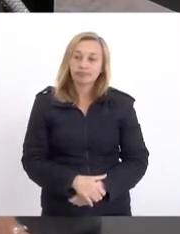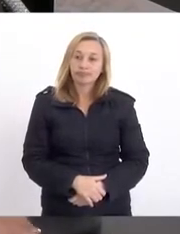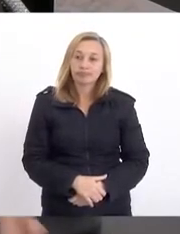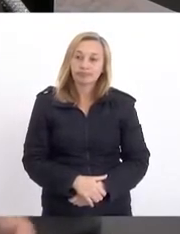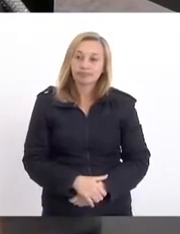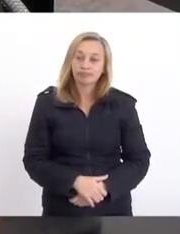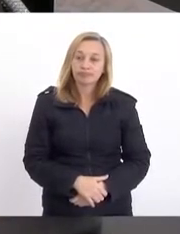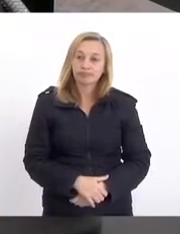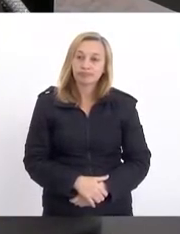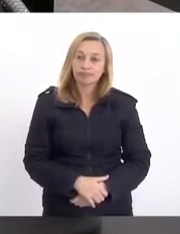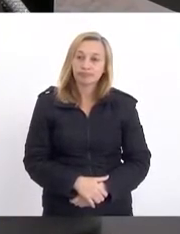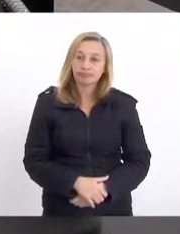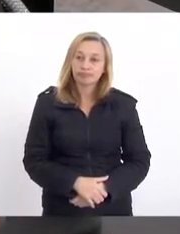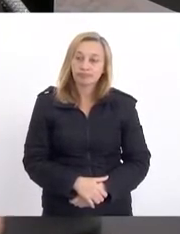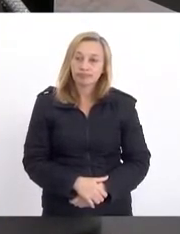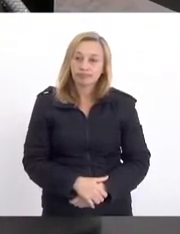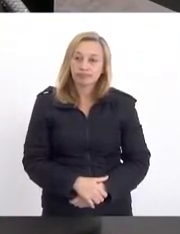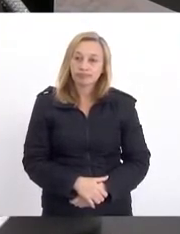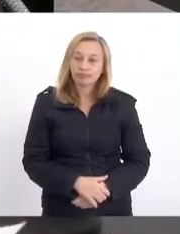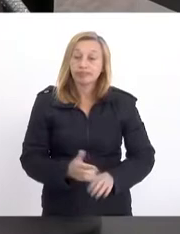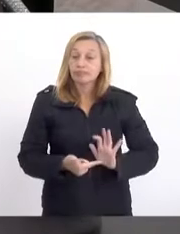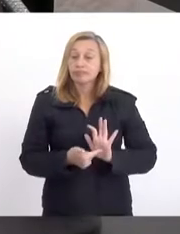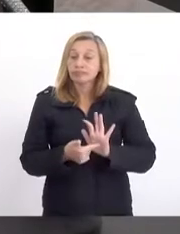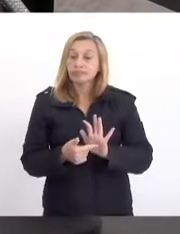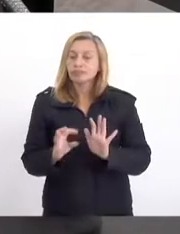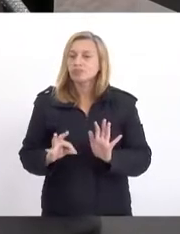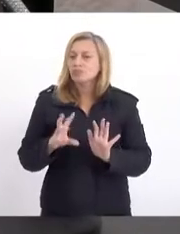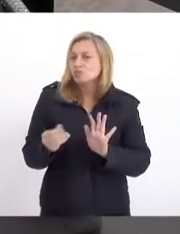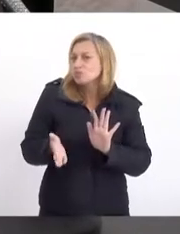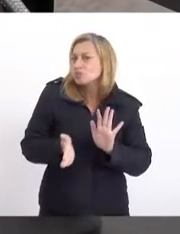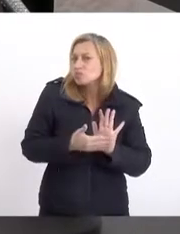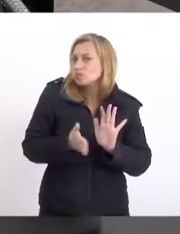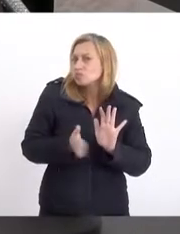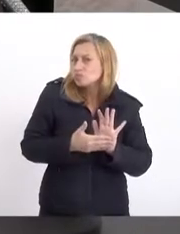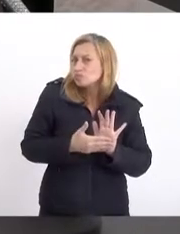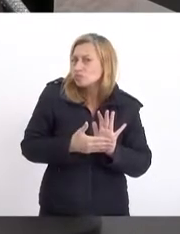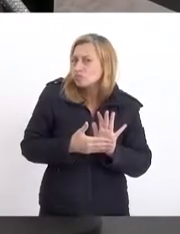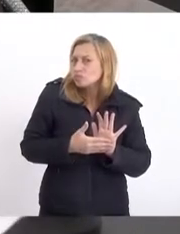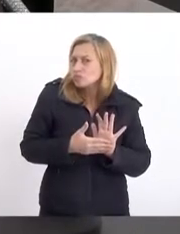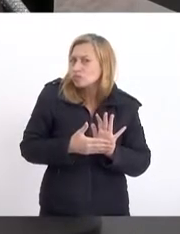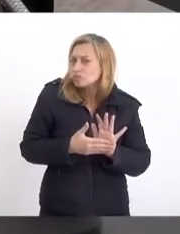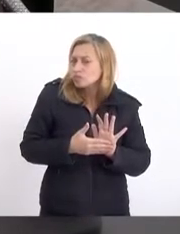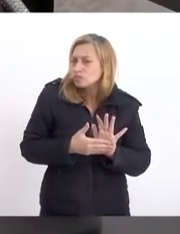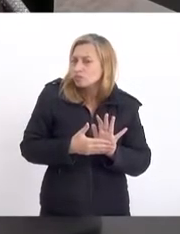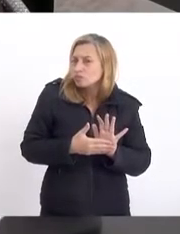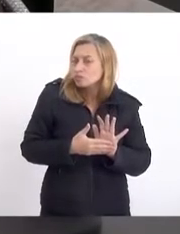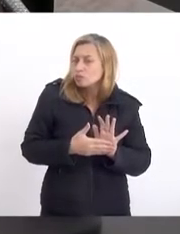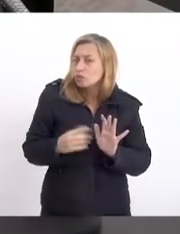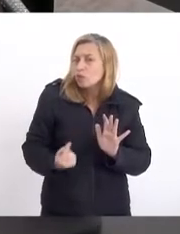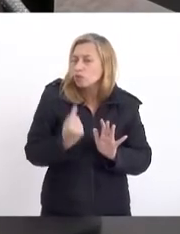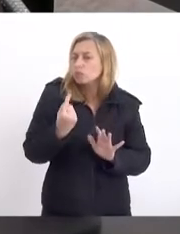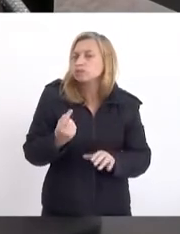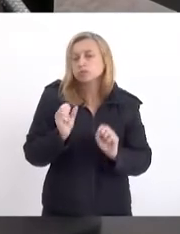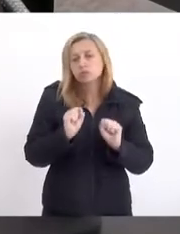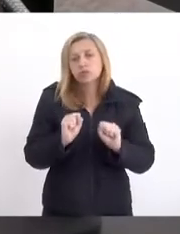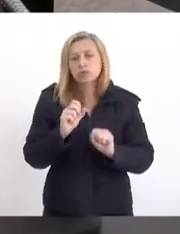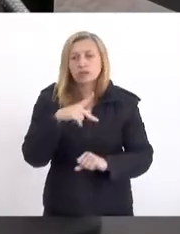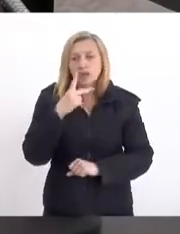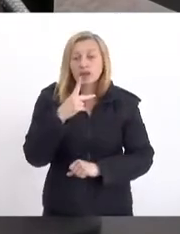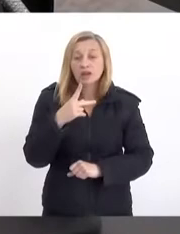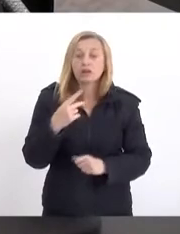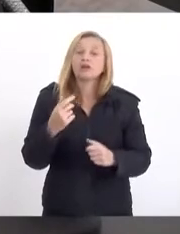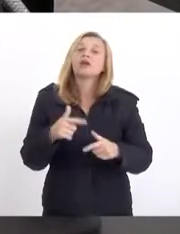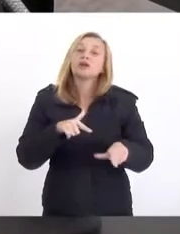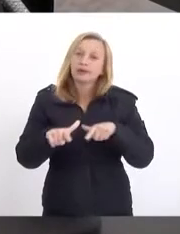a relevância daquilo que está sendo proposto, quer dizer, a única coisa que eu posso adiantar é que nós vamos ter